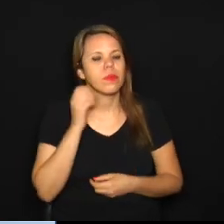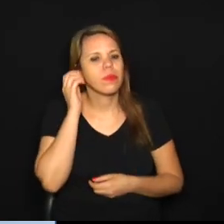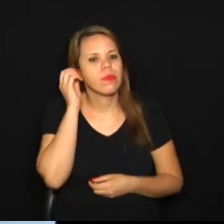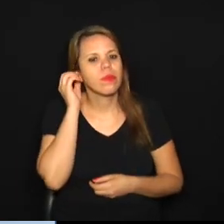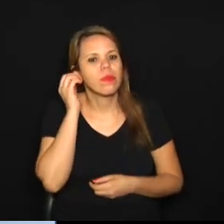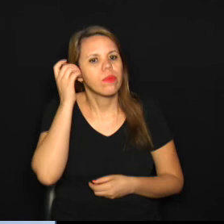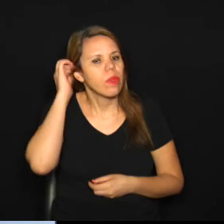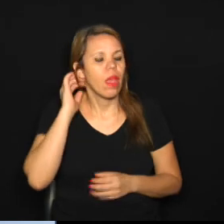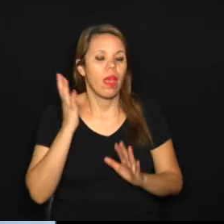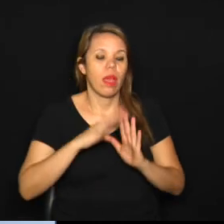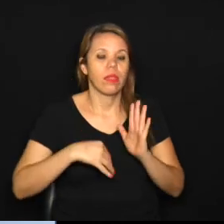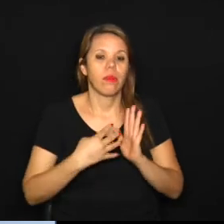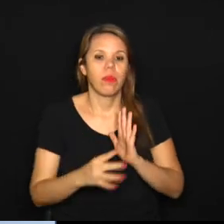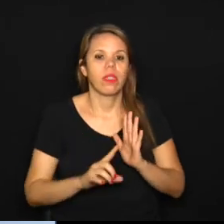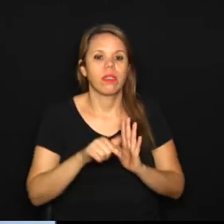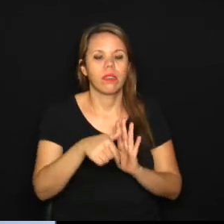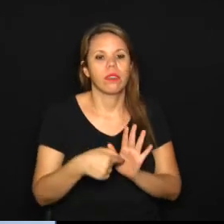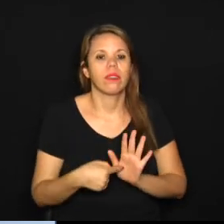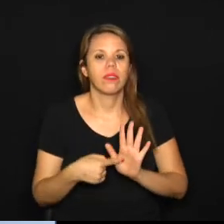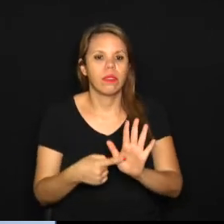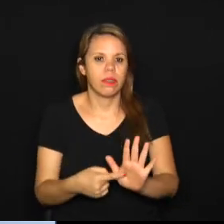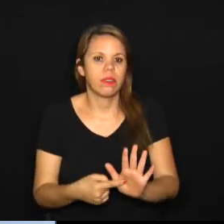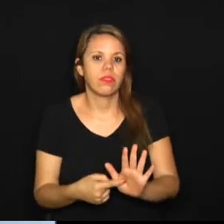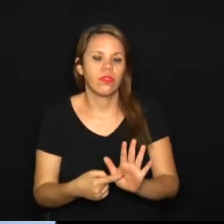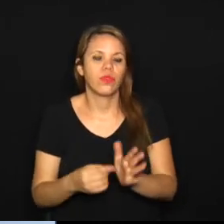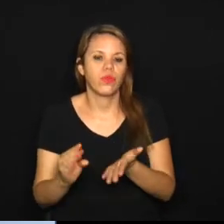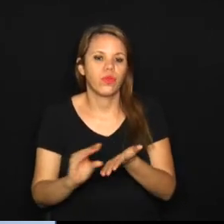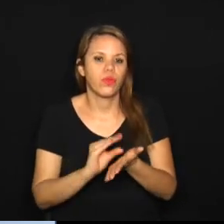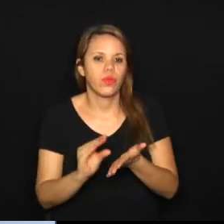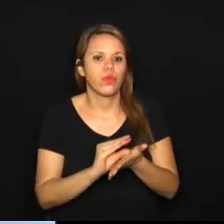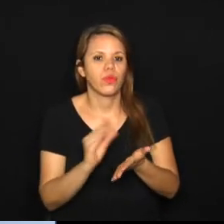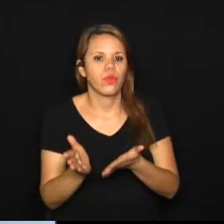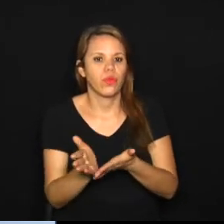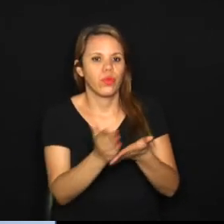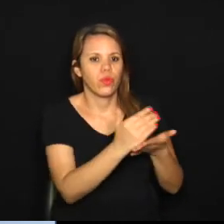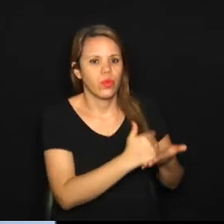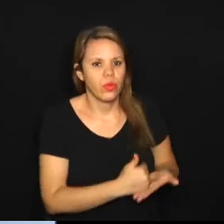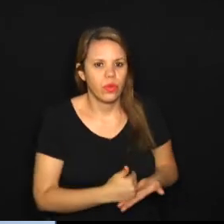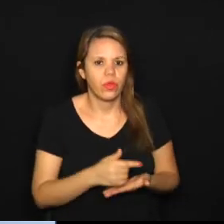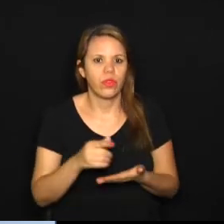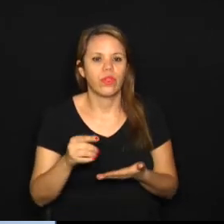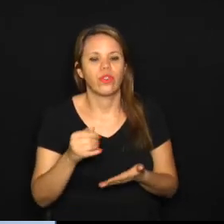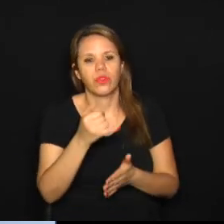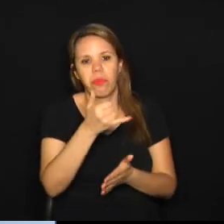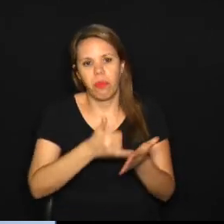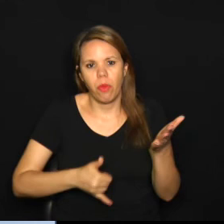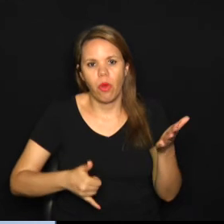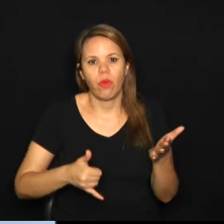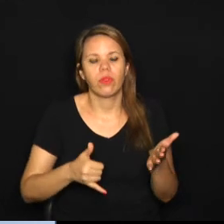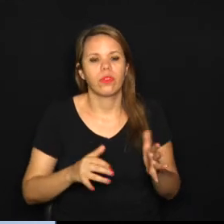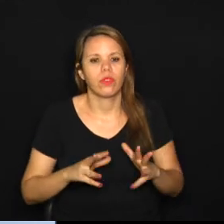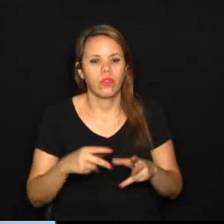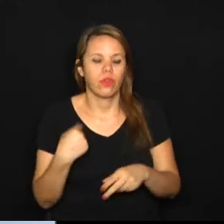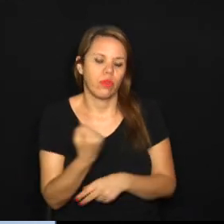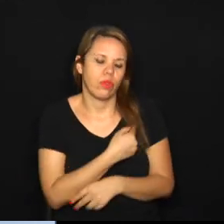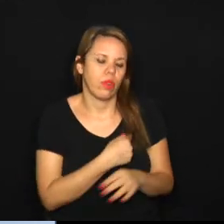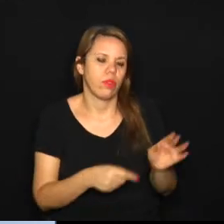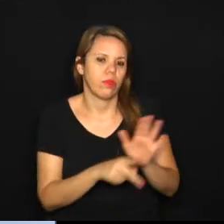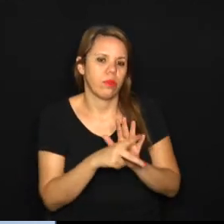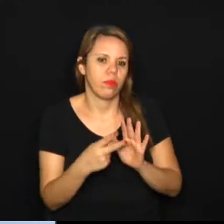Nessa tabela seguinte, a gente destaca aqui as receitas correntes, principalmente aquelas que são nossas, né,